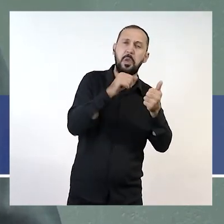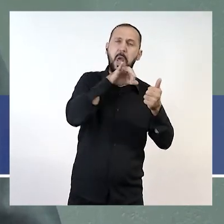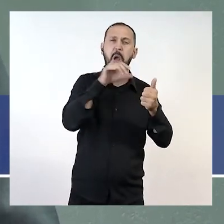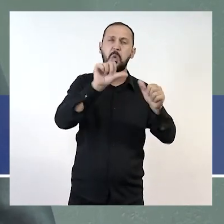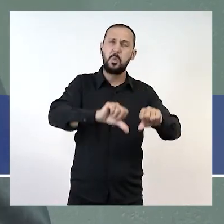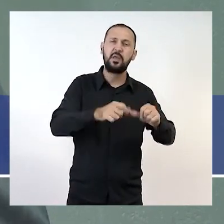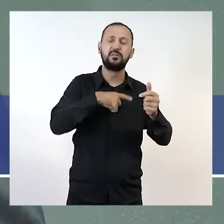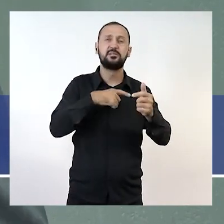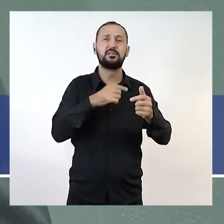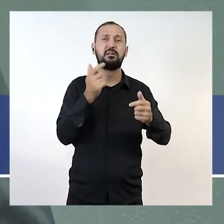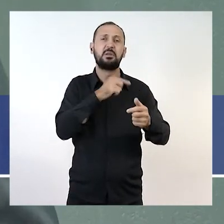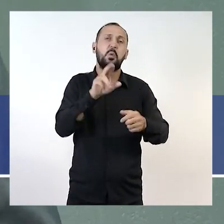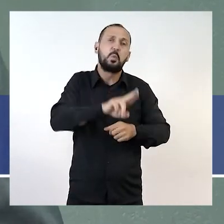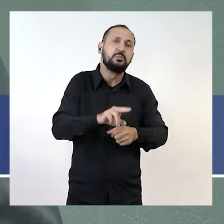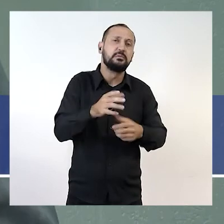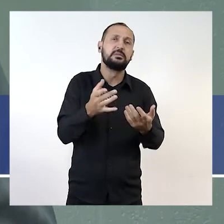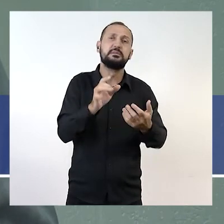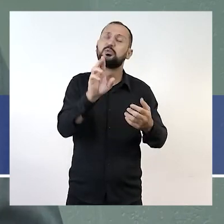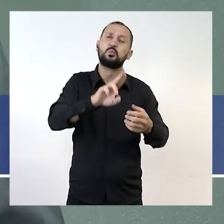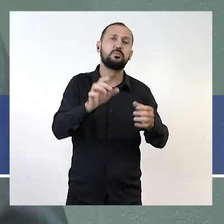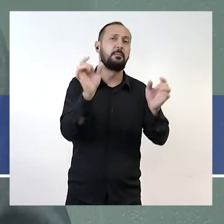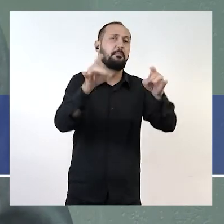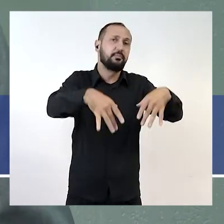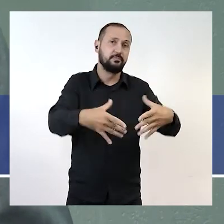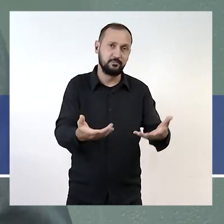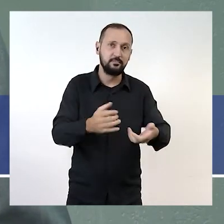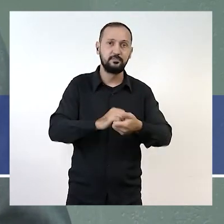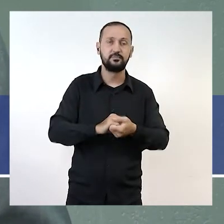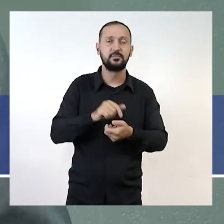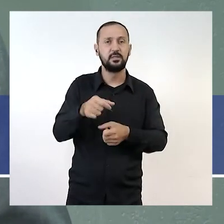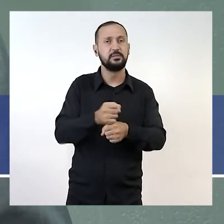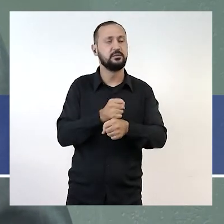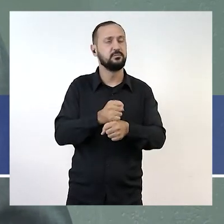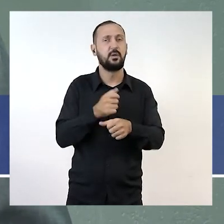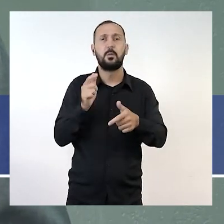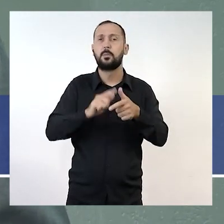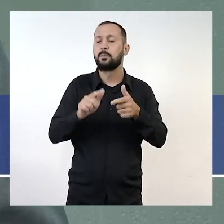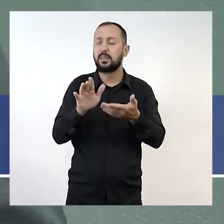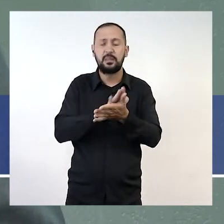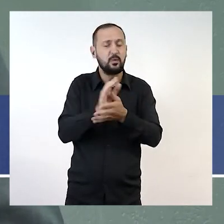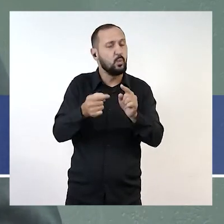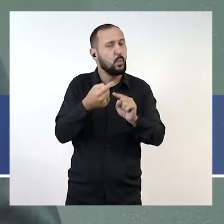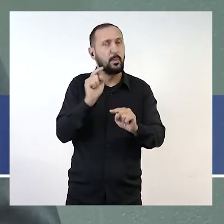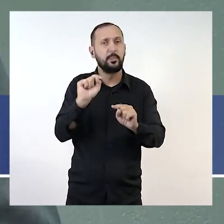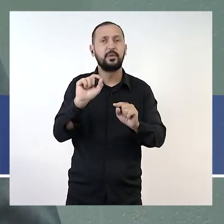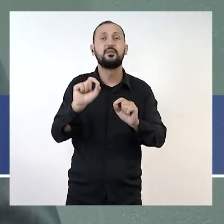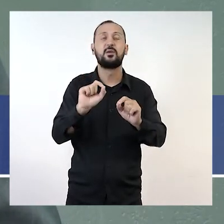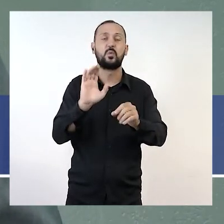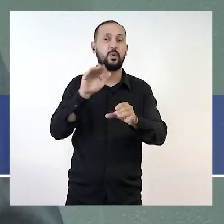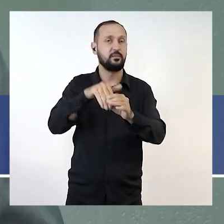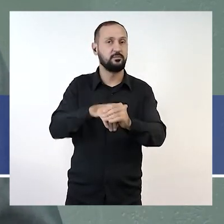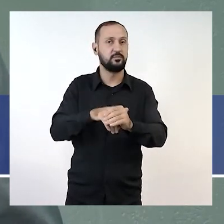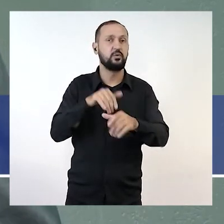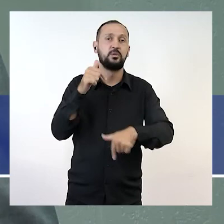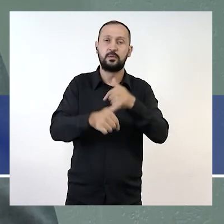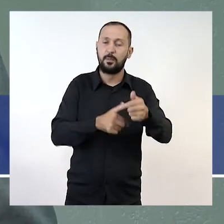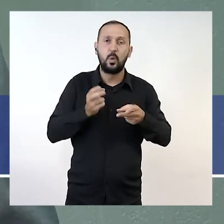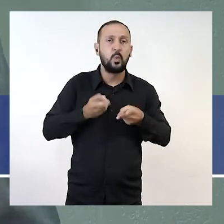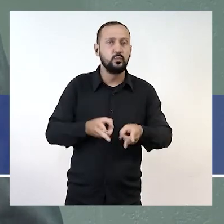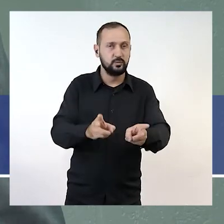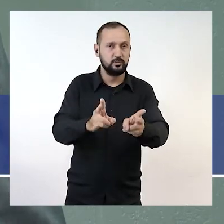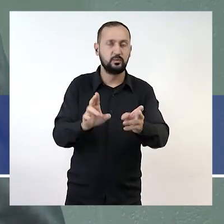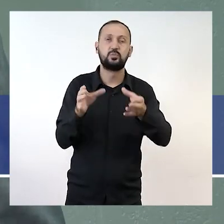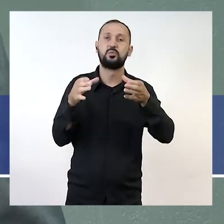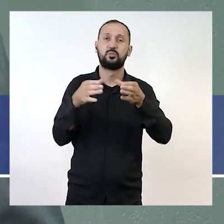em vigência, se ela tem uma utilidade. Durante esse ano não tem problema nenhum com a eleição, Eu acho que nosso trabalho continua na